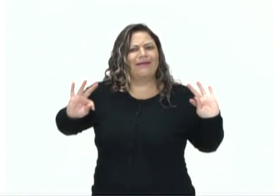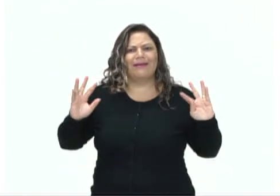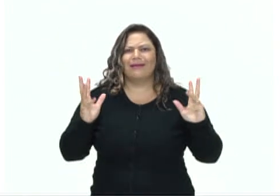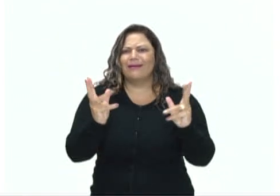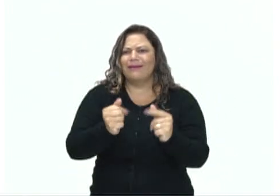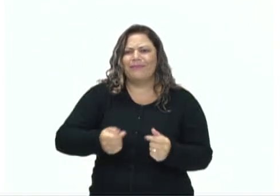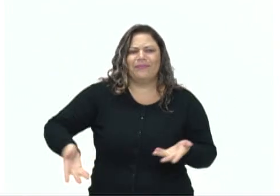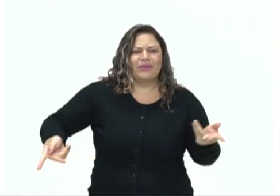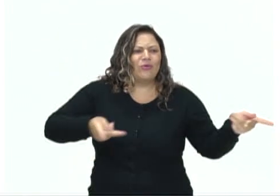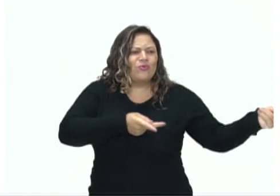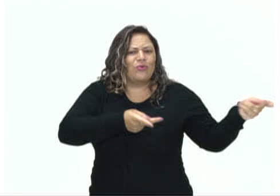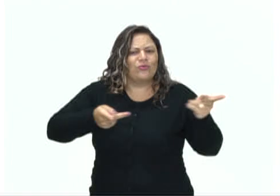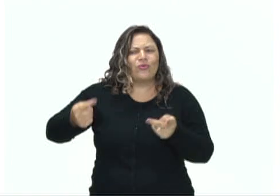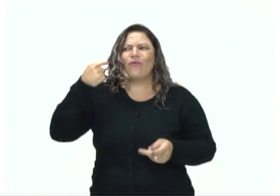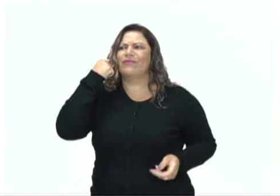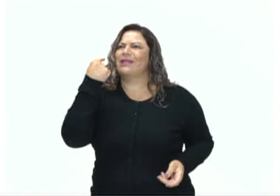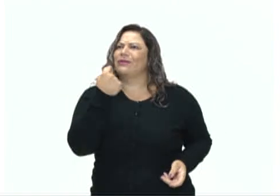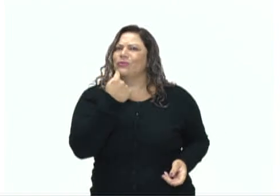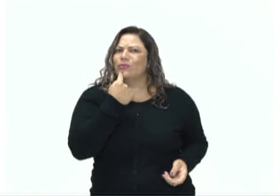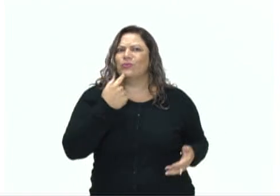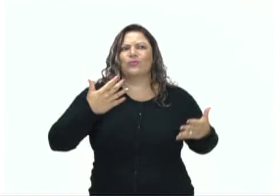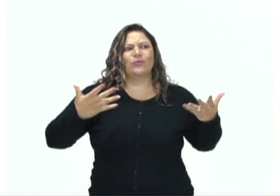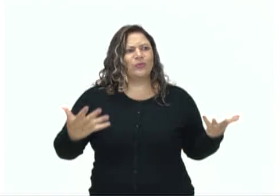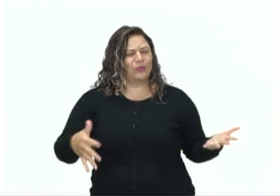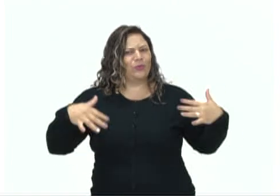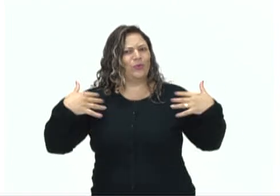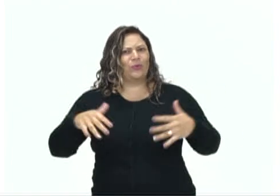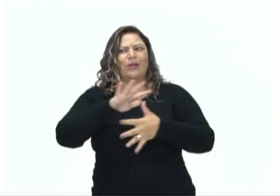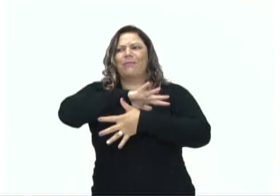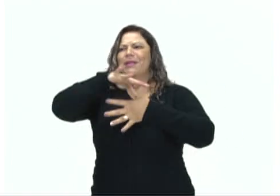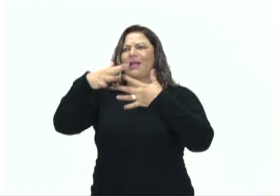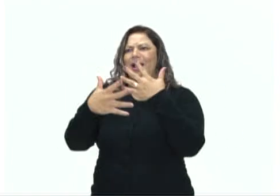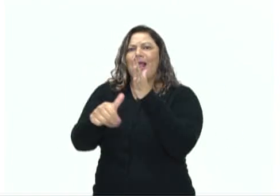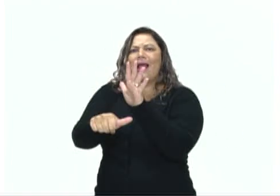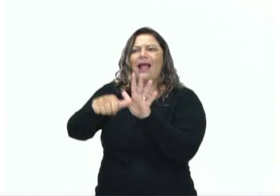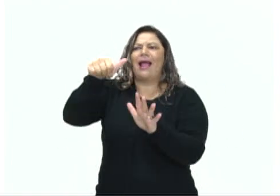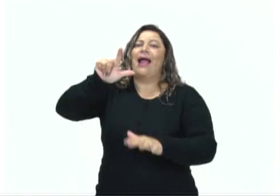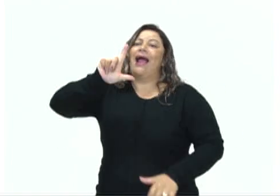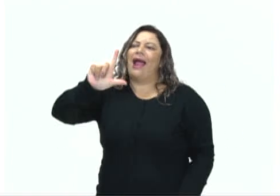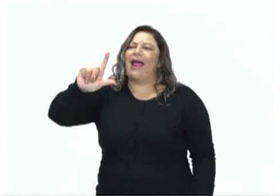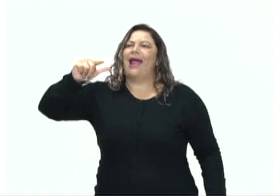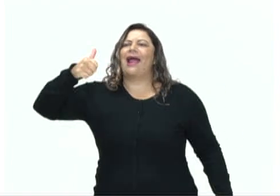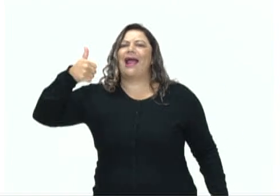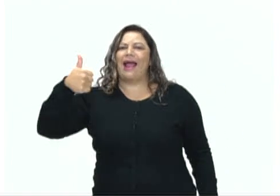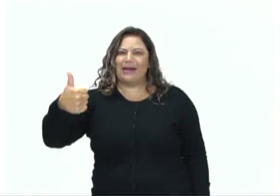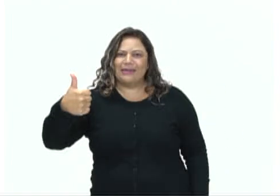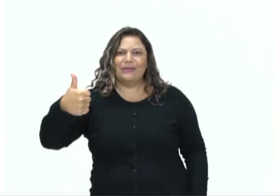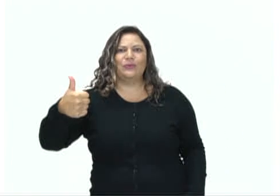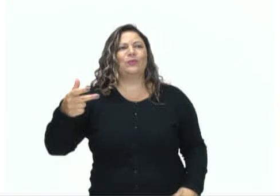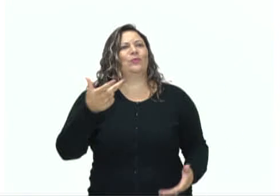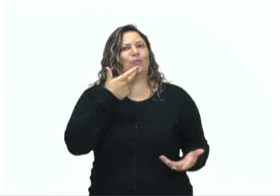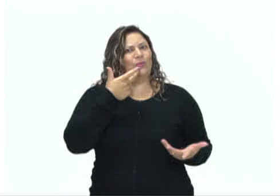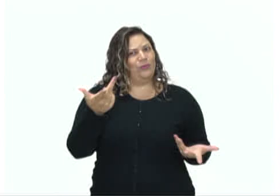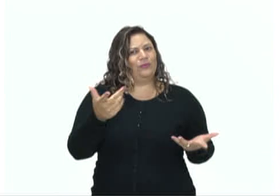os nossos convidados surdos, pois a Libras é a nossa primeira língua, ressaltou a noiva.